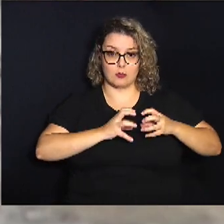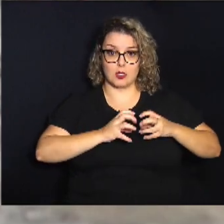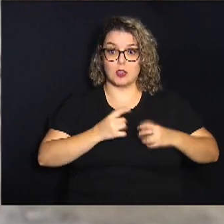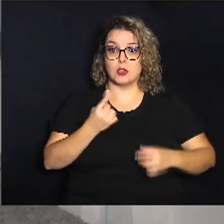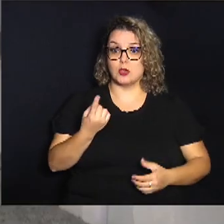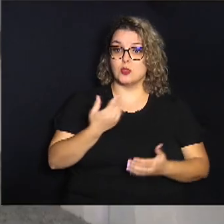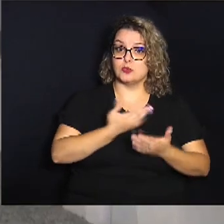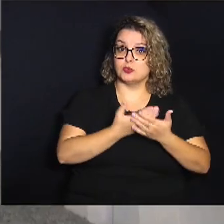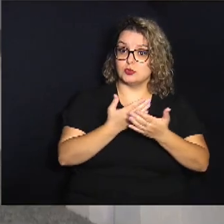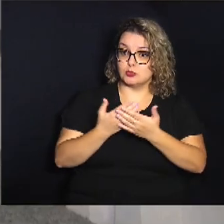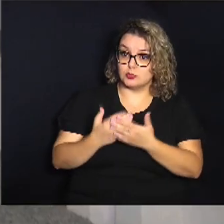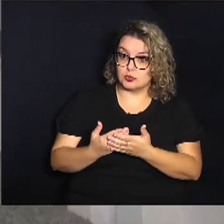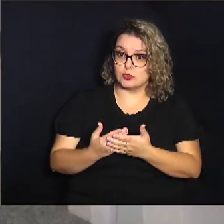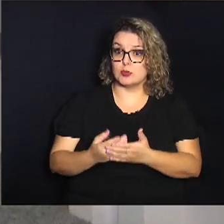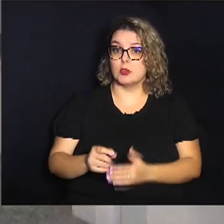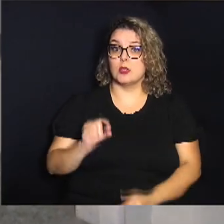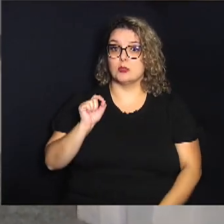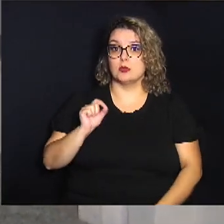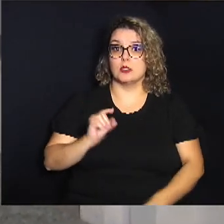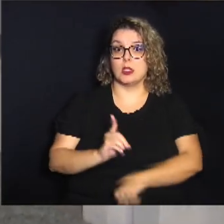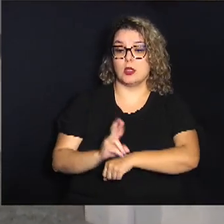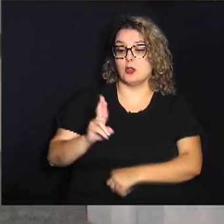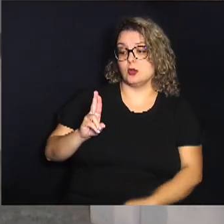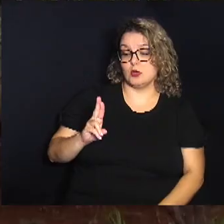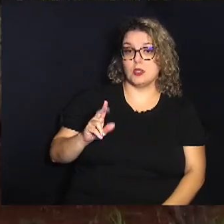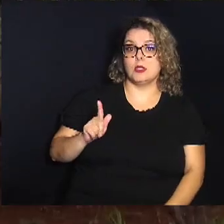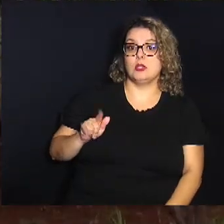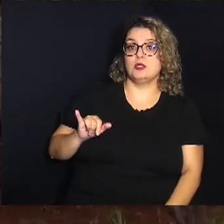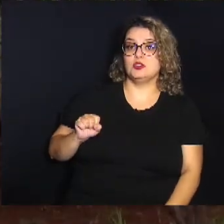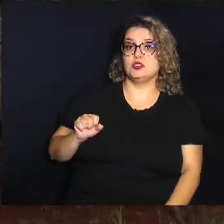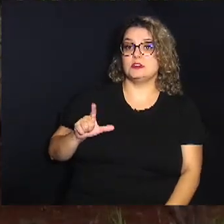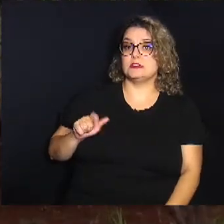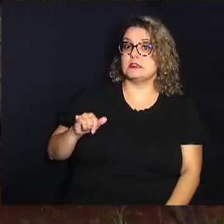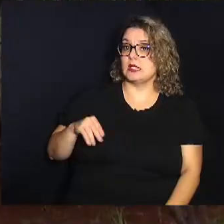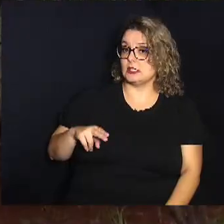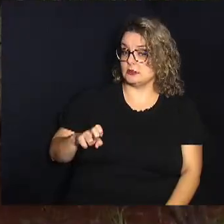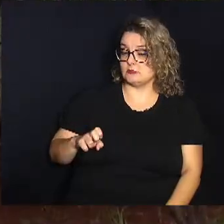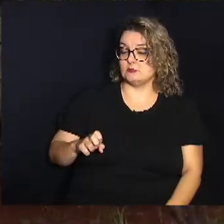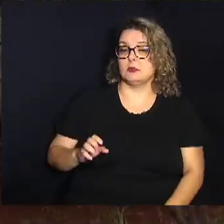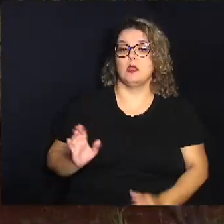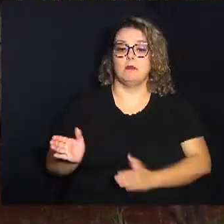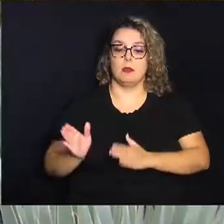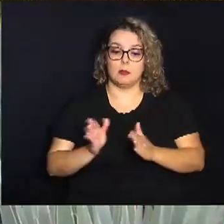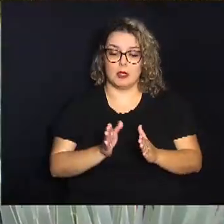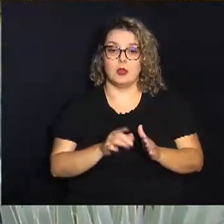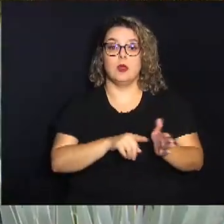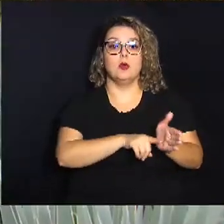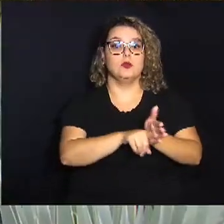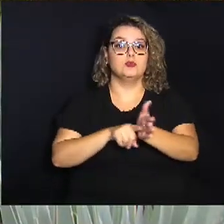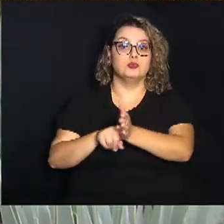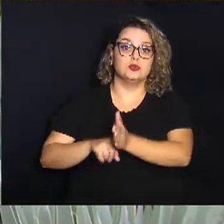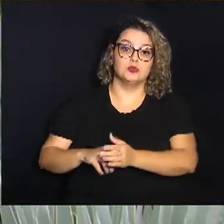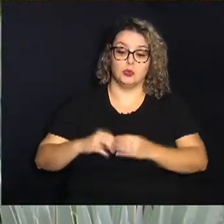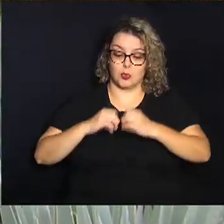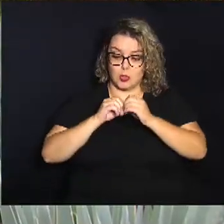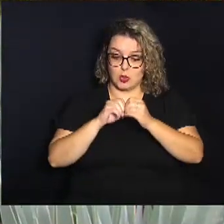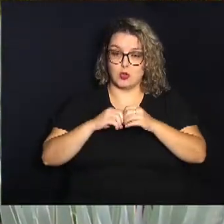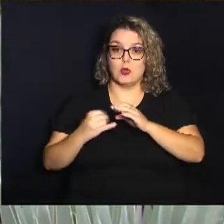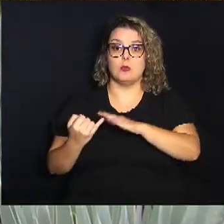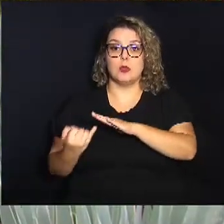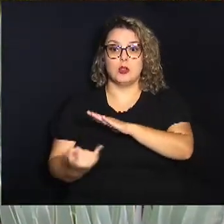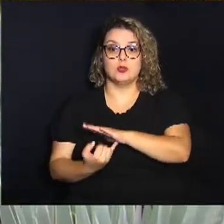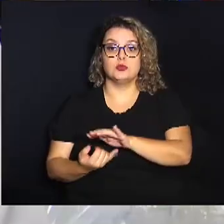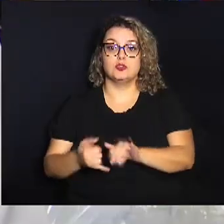estudos é de autoria da doutoranda Gislaine, que conduz toda a pesquisa no laboratório do Instituto de